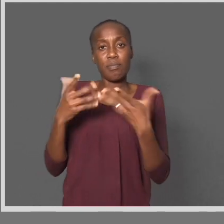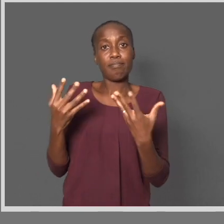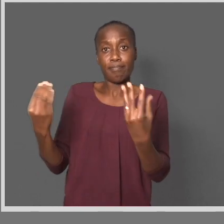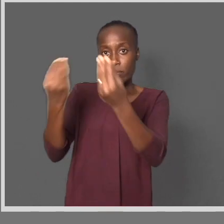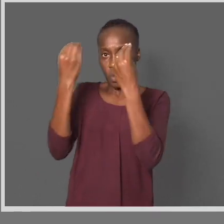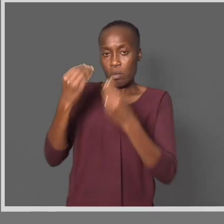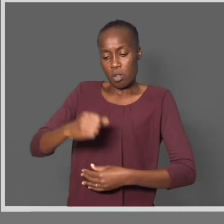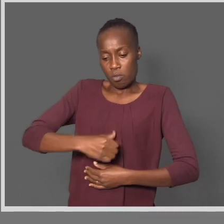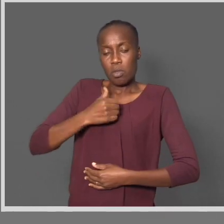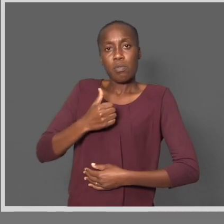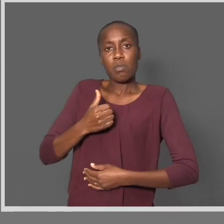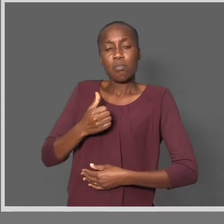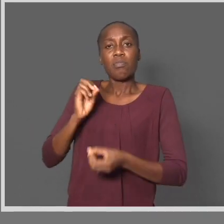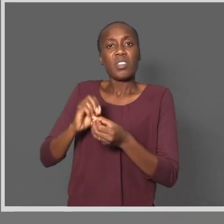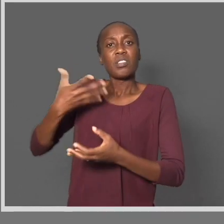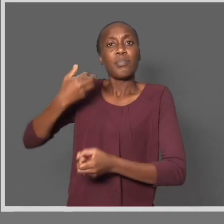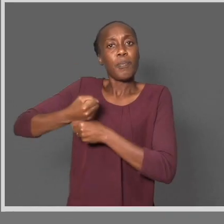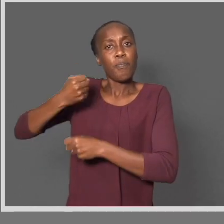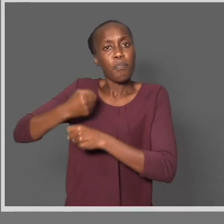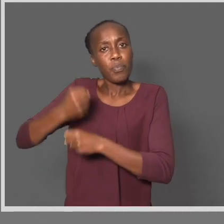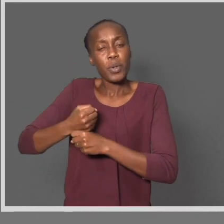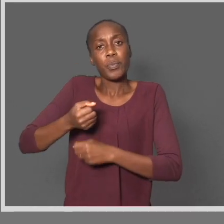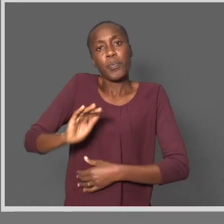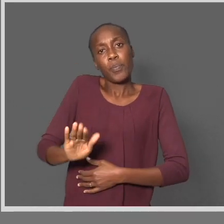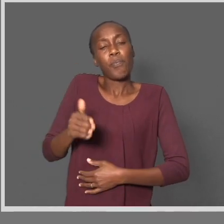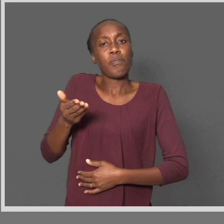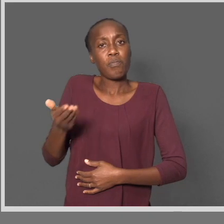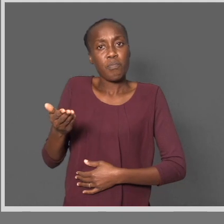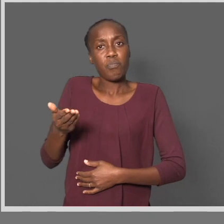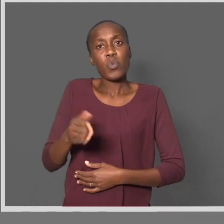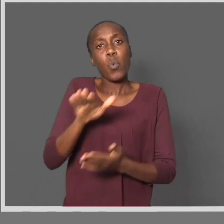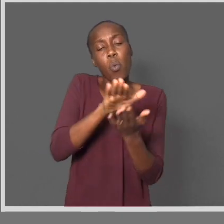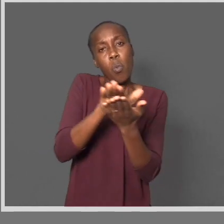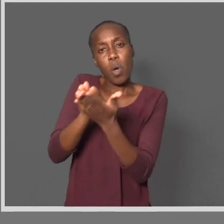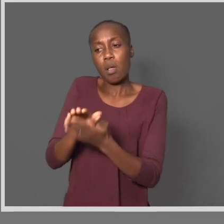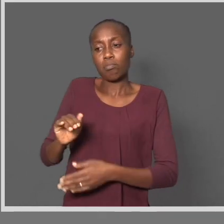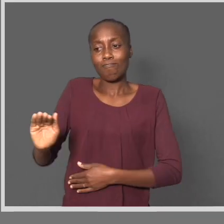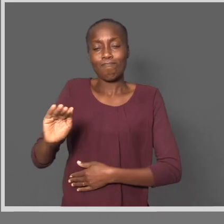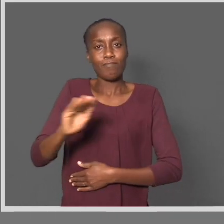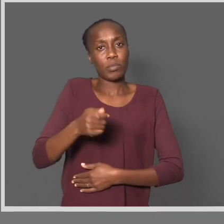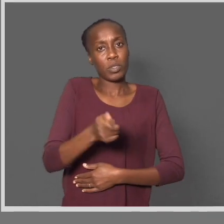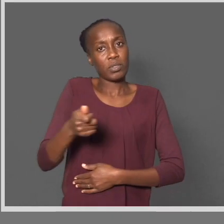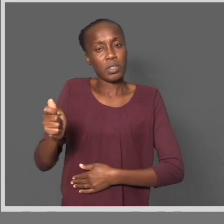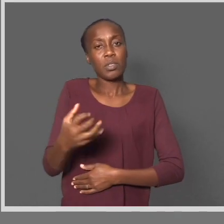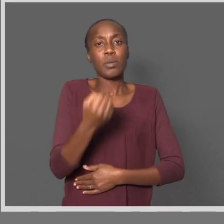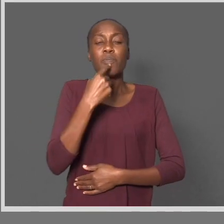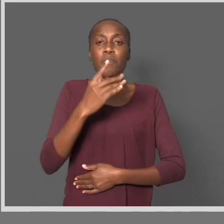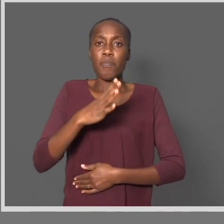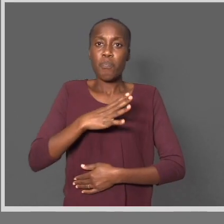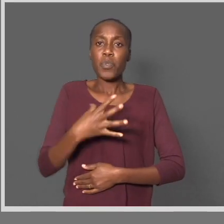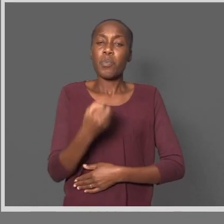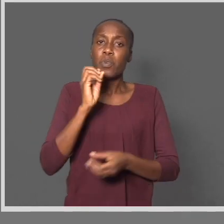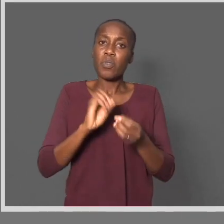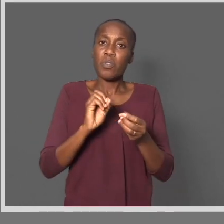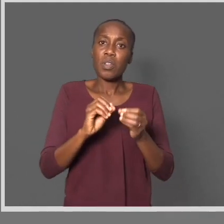este curso, criando assim um autoemprego através dos esforços que foram a fazer lá nas comunidades. Certamente